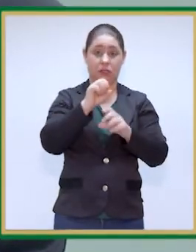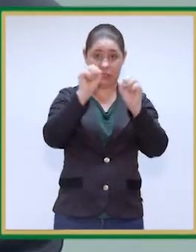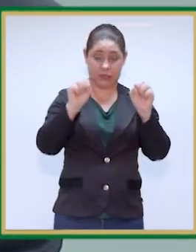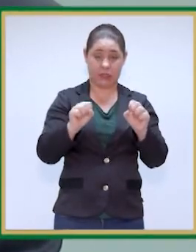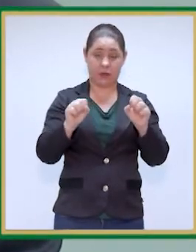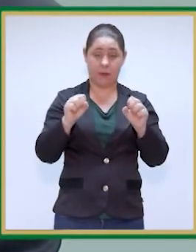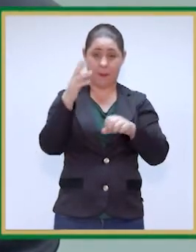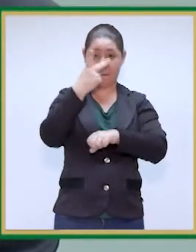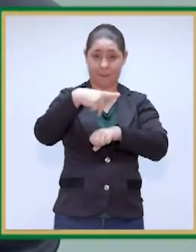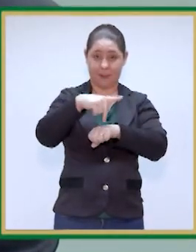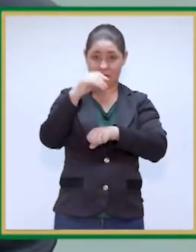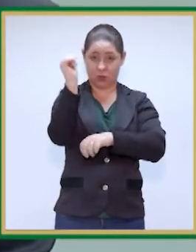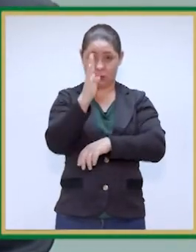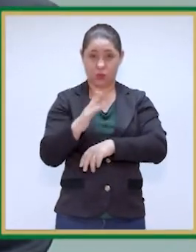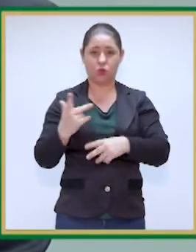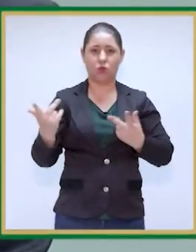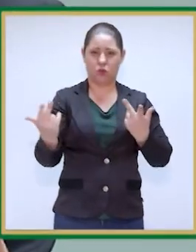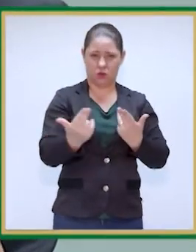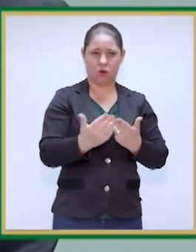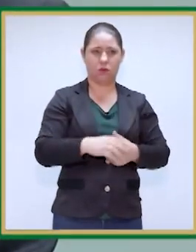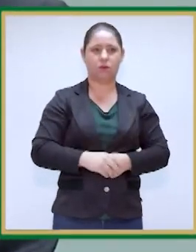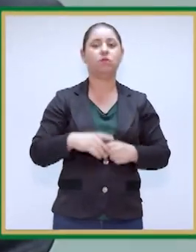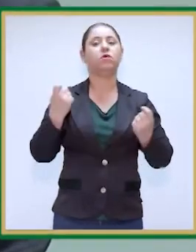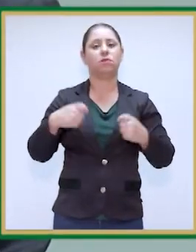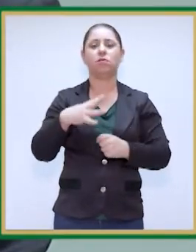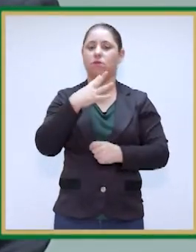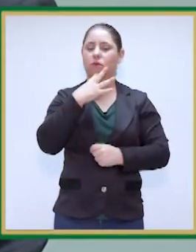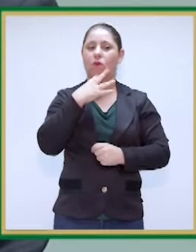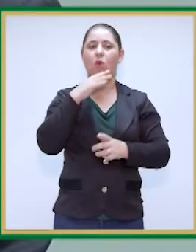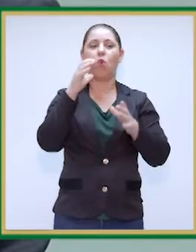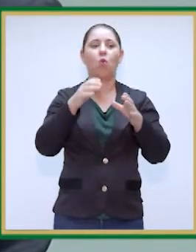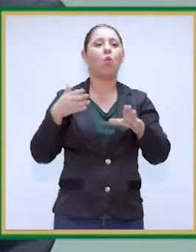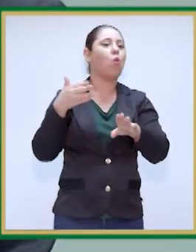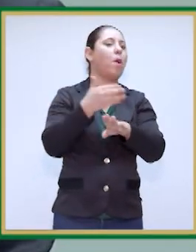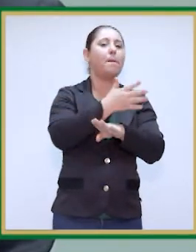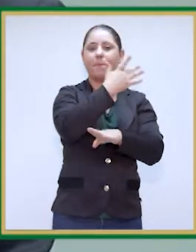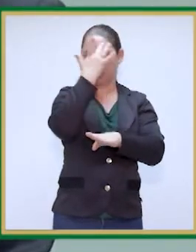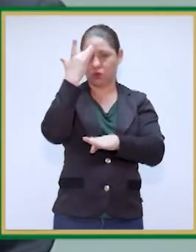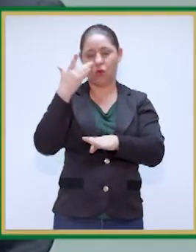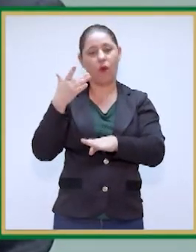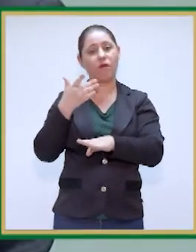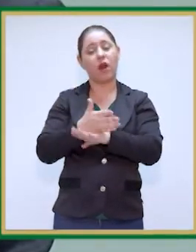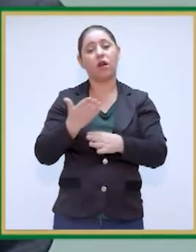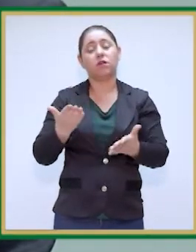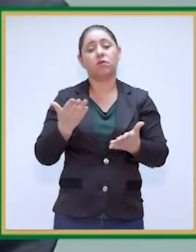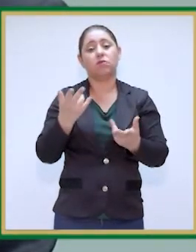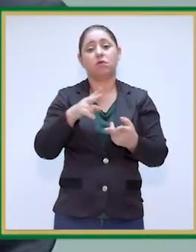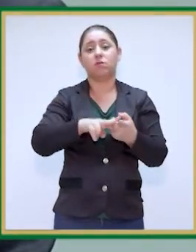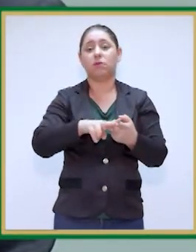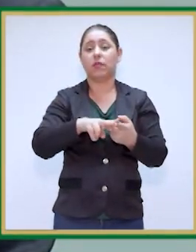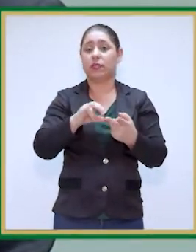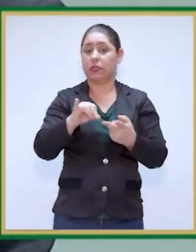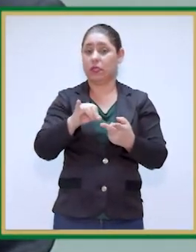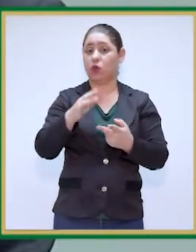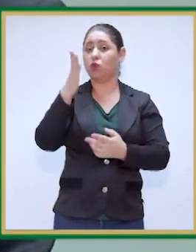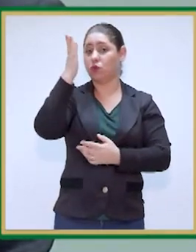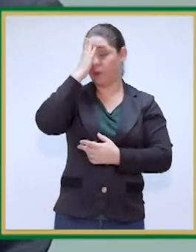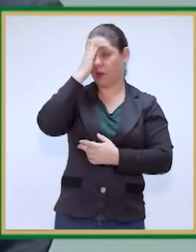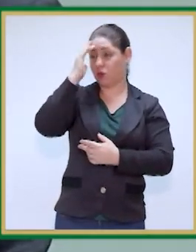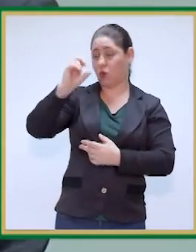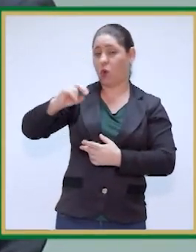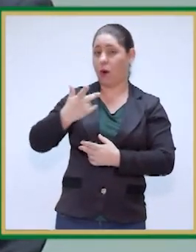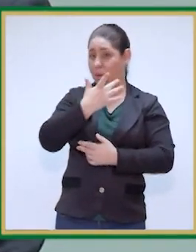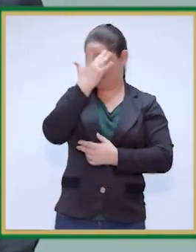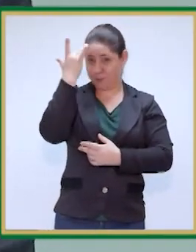à realidade do sistema prisional brasileiro? Então eu preciso saber, conhecer para onde eu mando essas pessoas. E se eu soubesse, ou